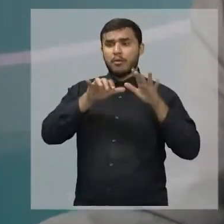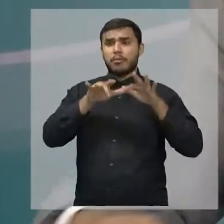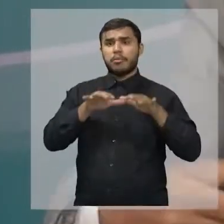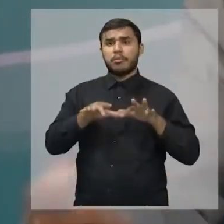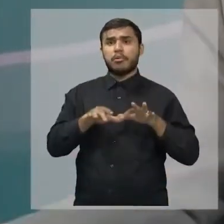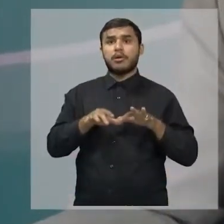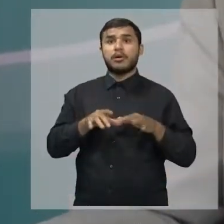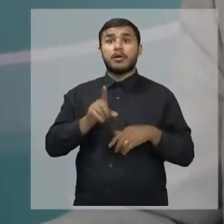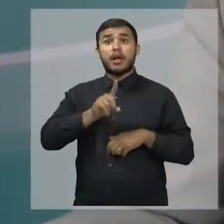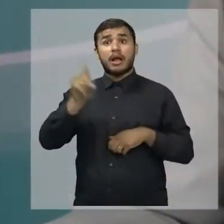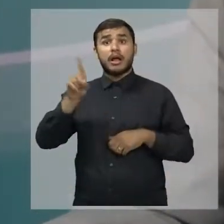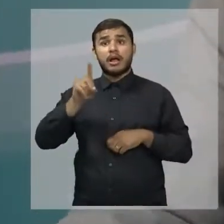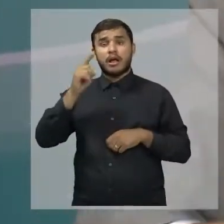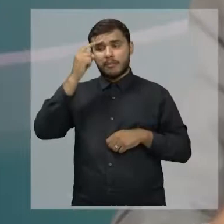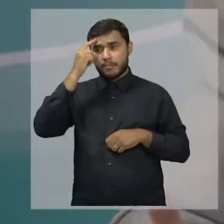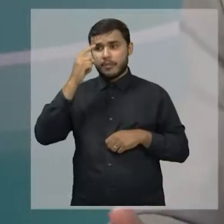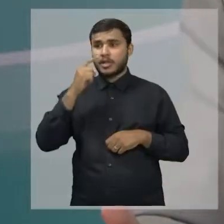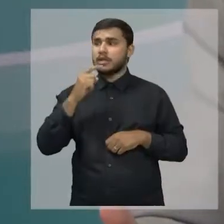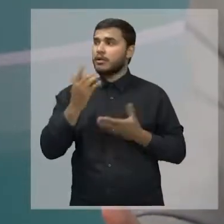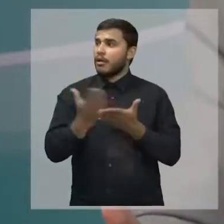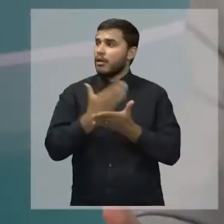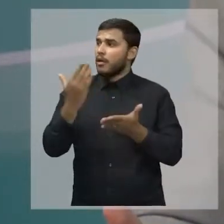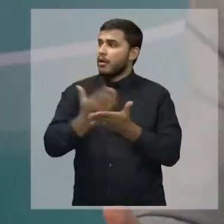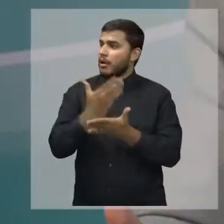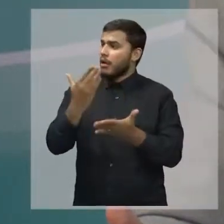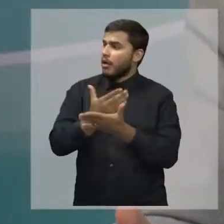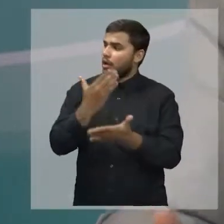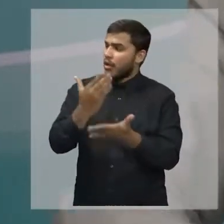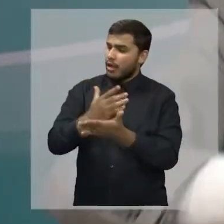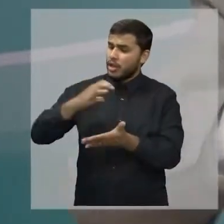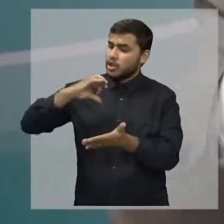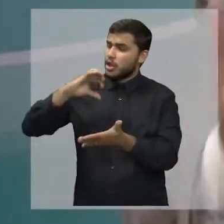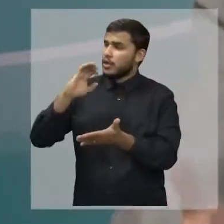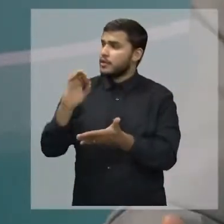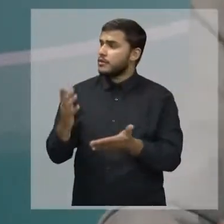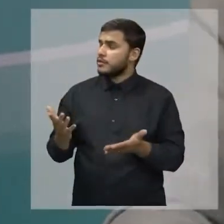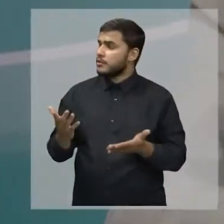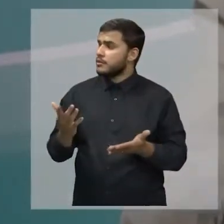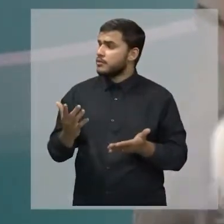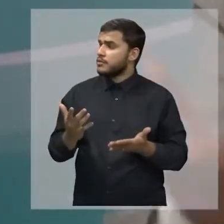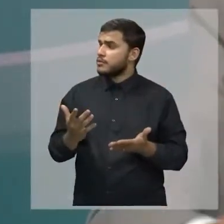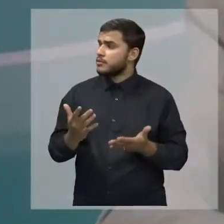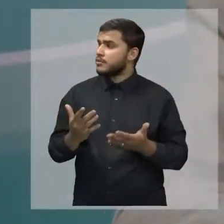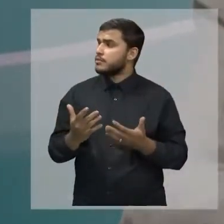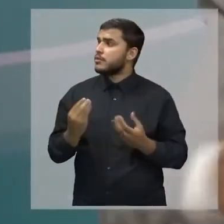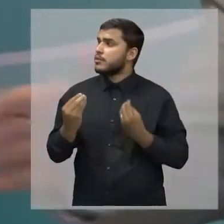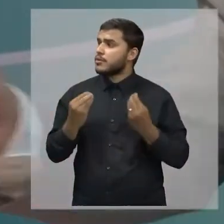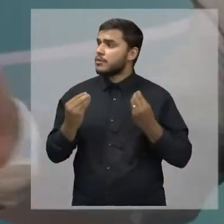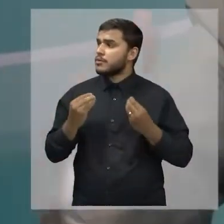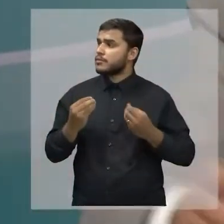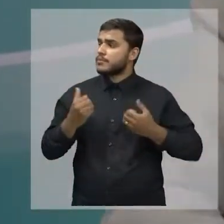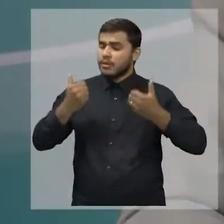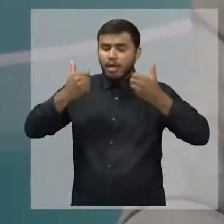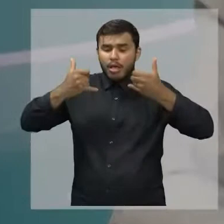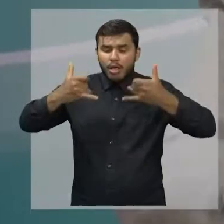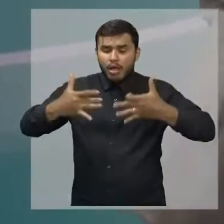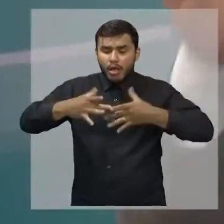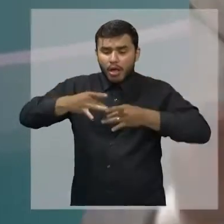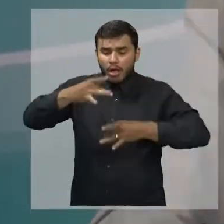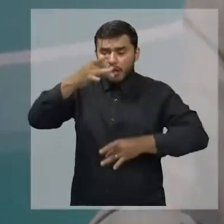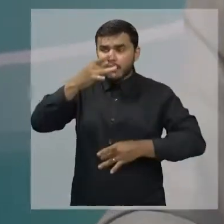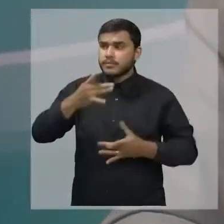de termo de curso. Né? Não tem sentido isso. Em alguns casos, até uma dissertação de mestrado. Talvez se não tivesse televisão, eu acho que alguém já falou